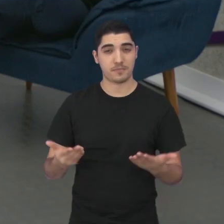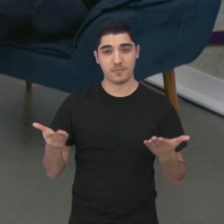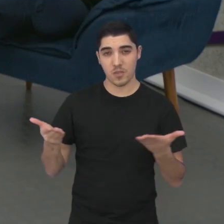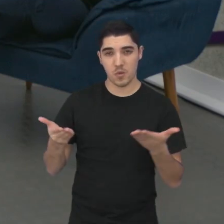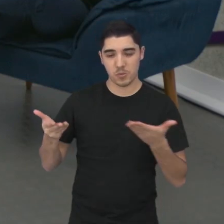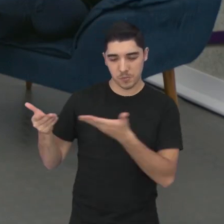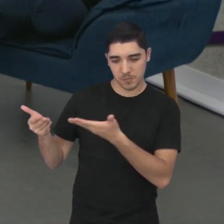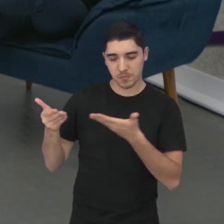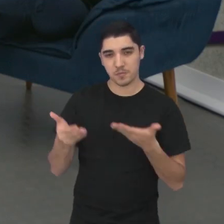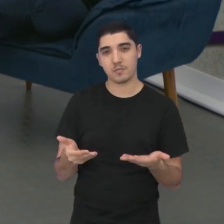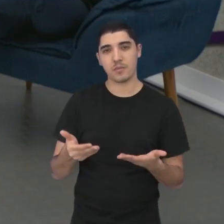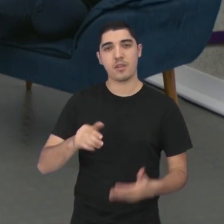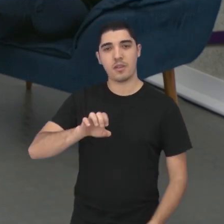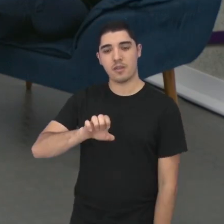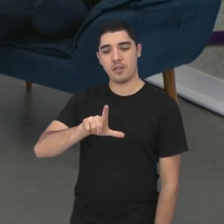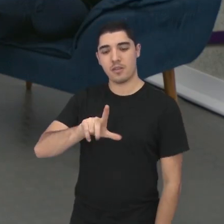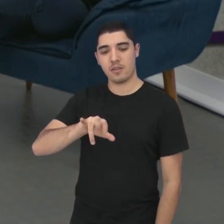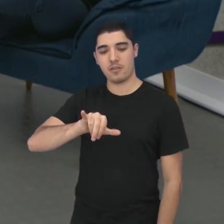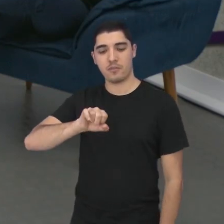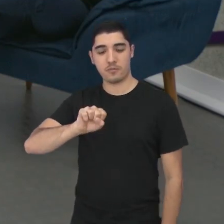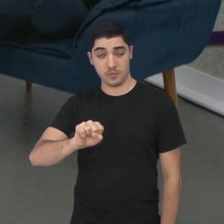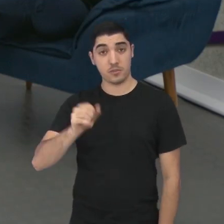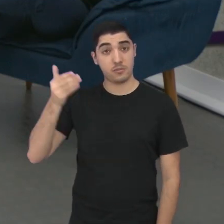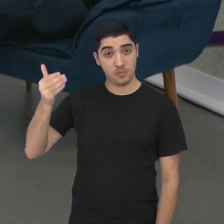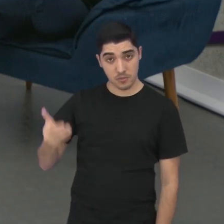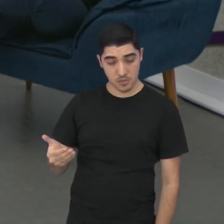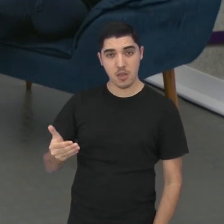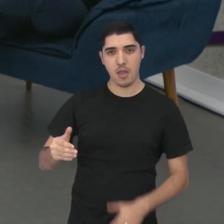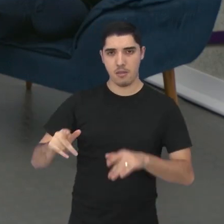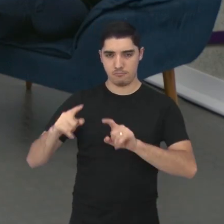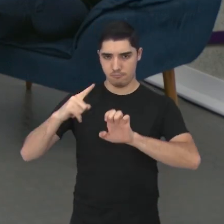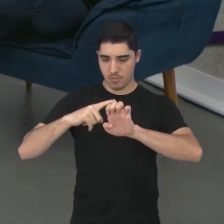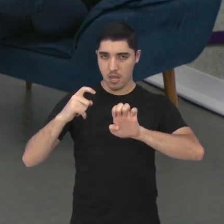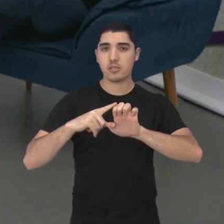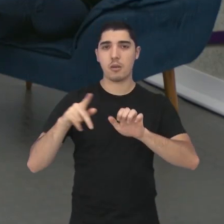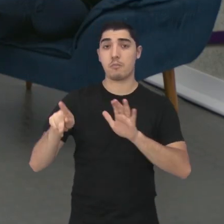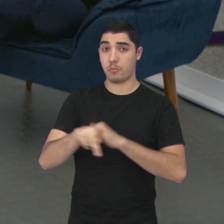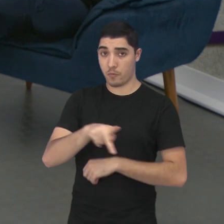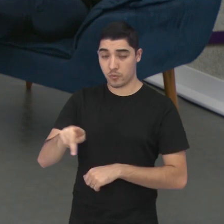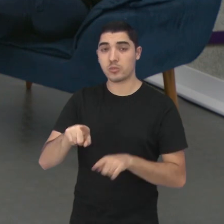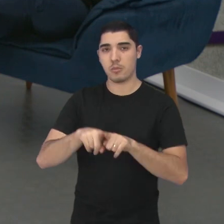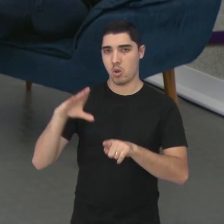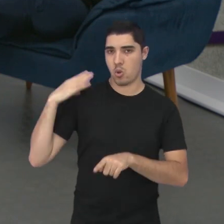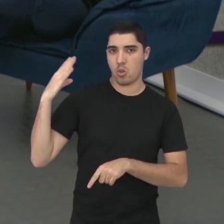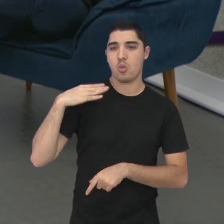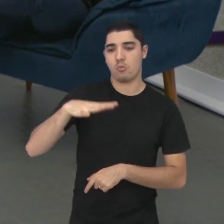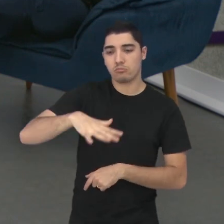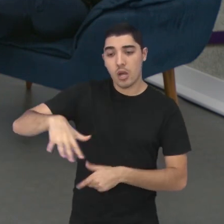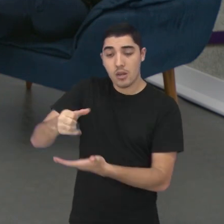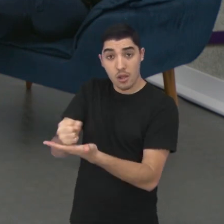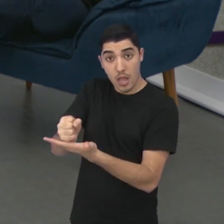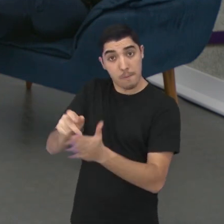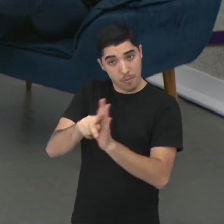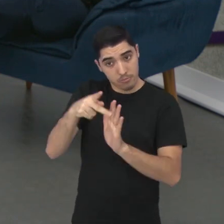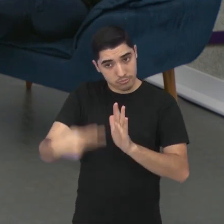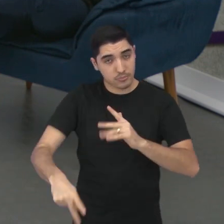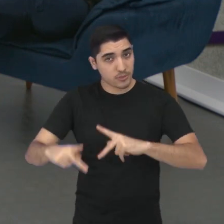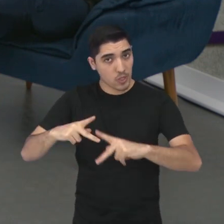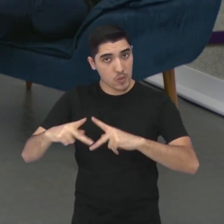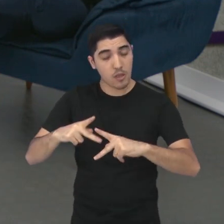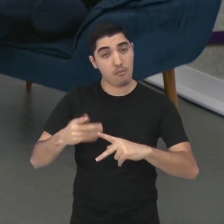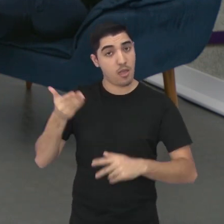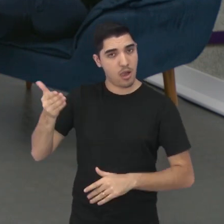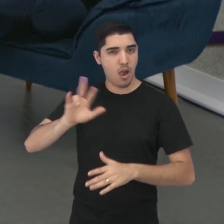E hoje recebemos aqui o Elvis Melo, empresário, professor e coordenador do Hub de Games aqui de São José dos